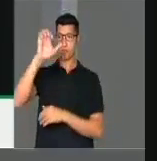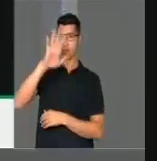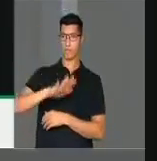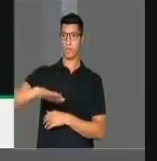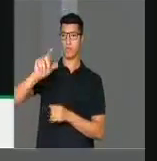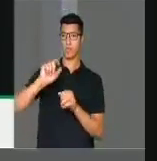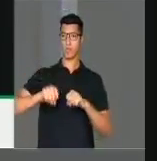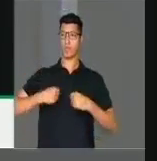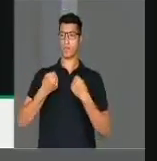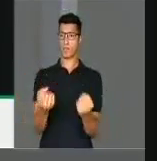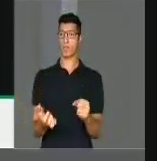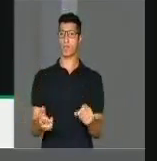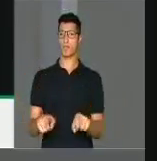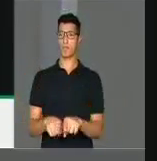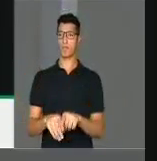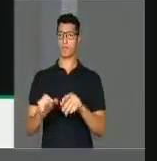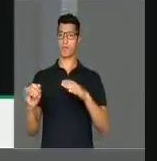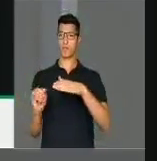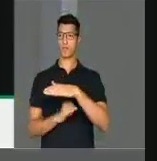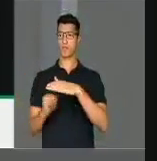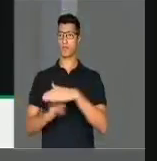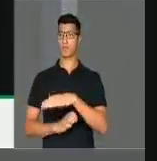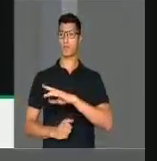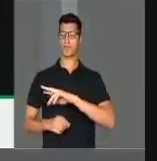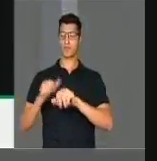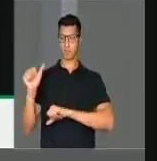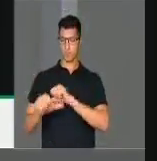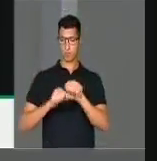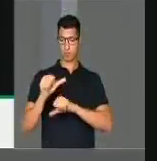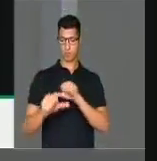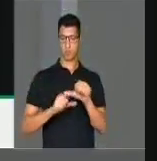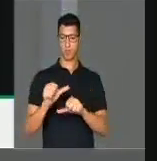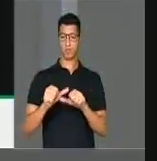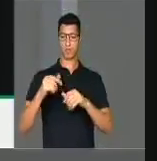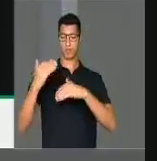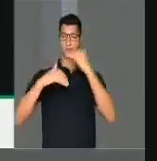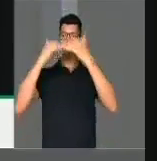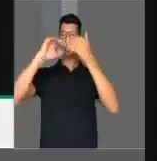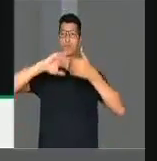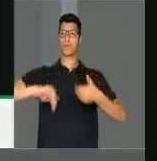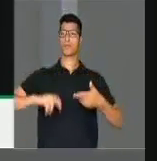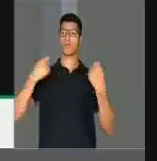Nordeste, a fim de fortalecer essas instituições e modificar esses índices de